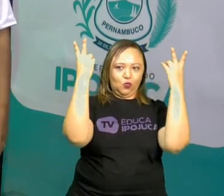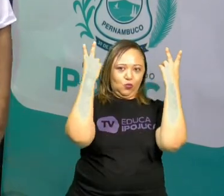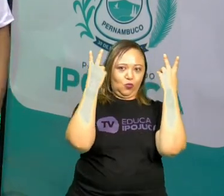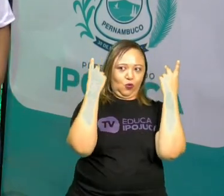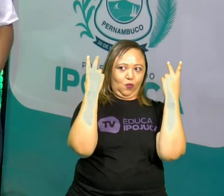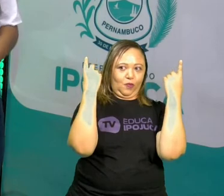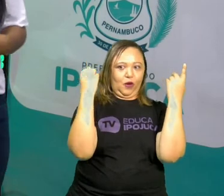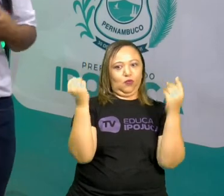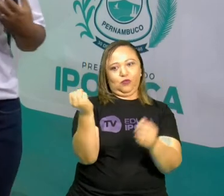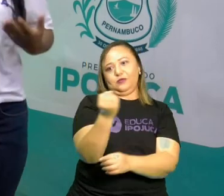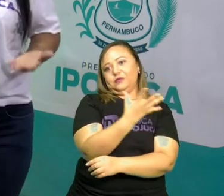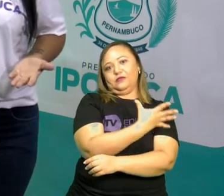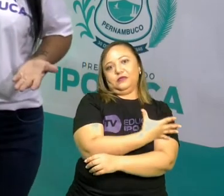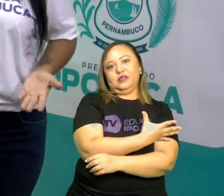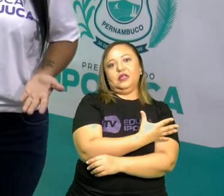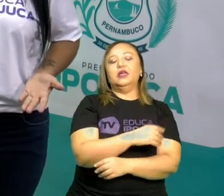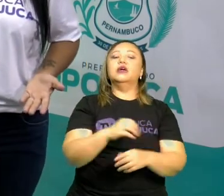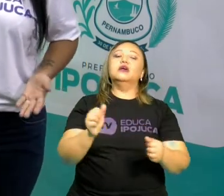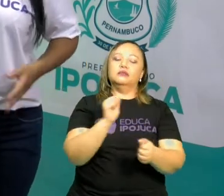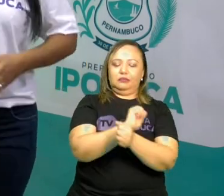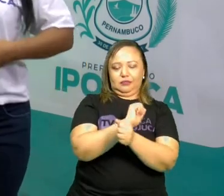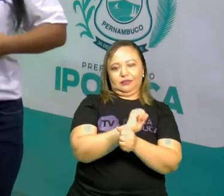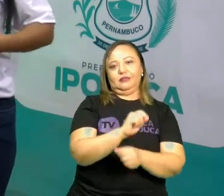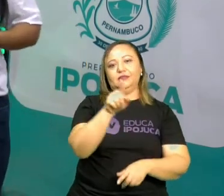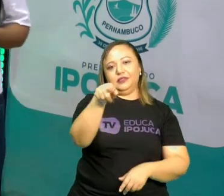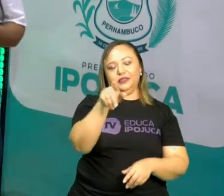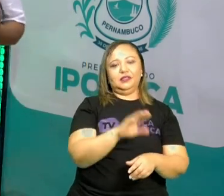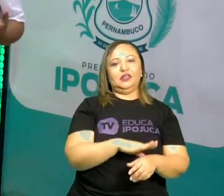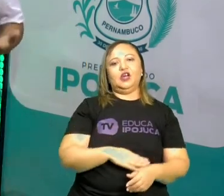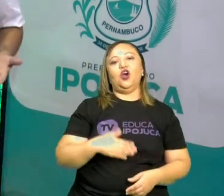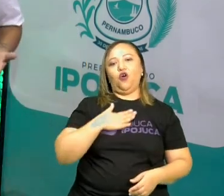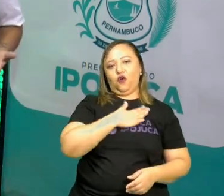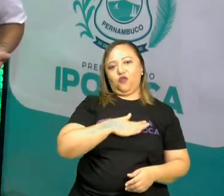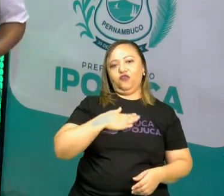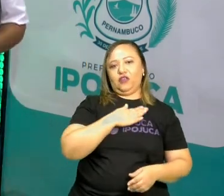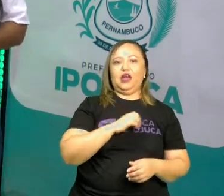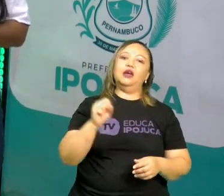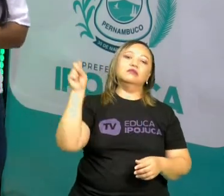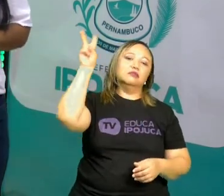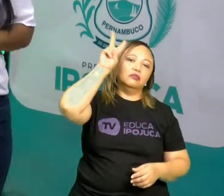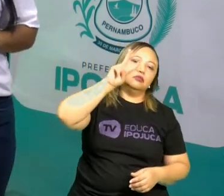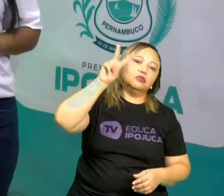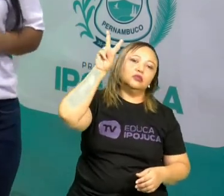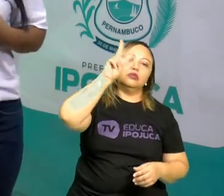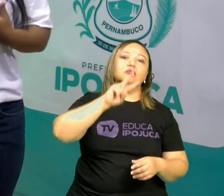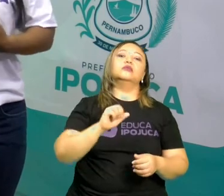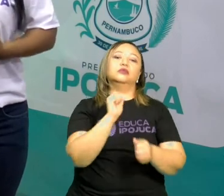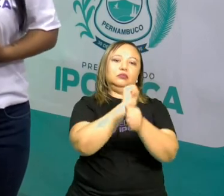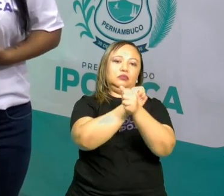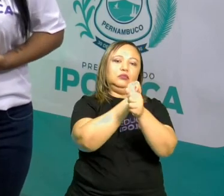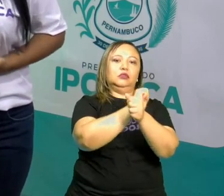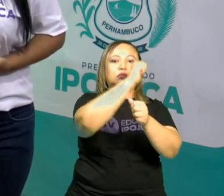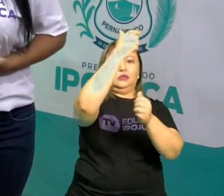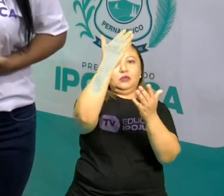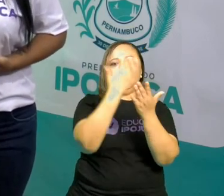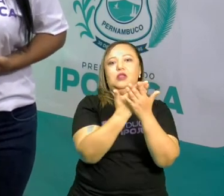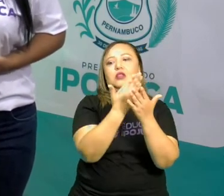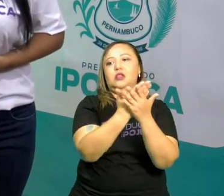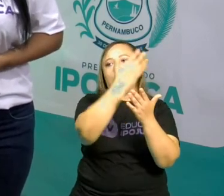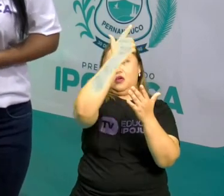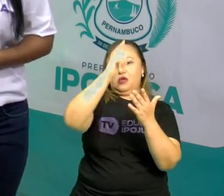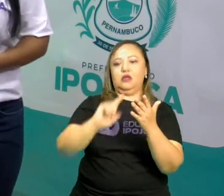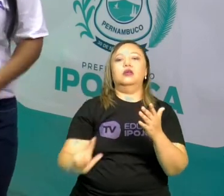Carla espera que vocês tenham gostado da musiquinha, gostado da historinha e aguarda vocês nas